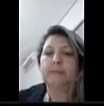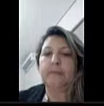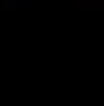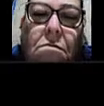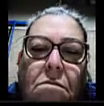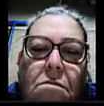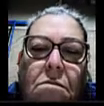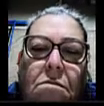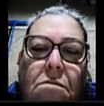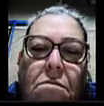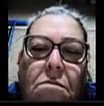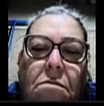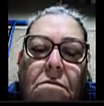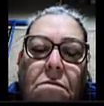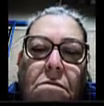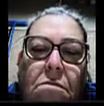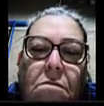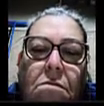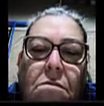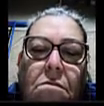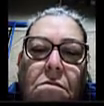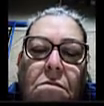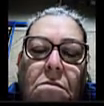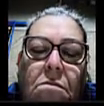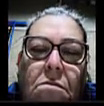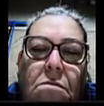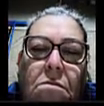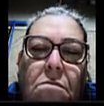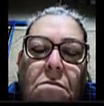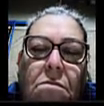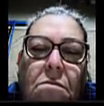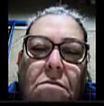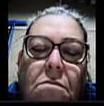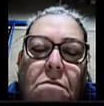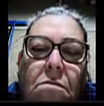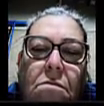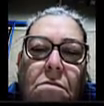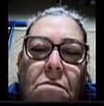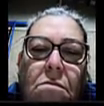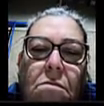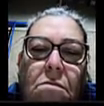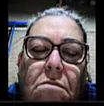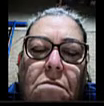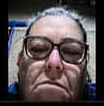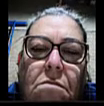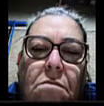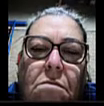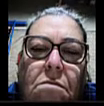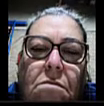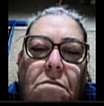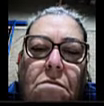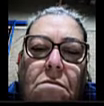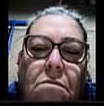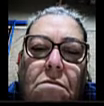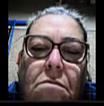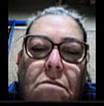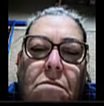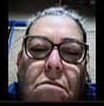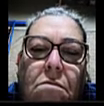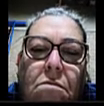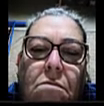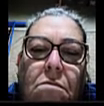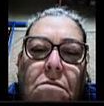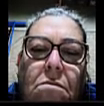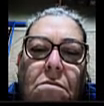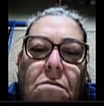ela fique mais animada, mesmo que ela precise se esforçar um pouco mais, ela perceber que ela dá conta. Então, a gente criar expectativas realistas traz essa